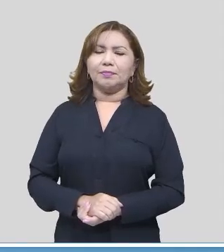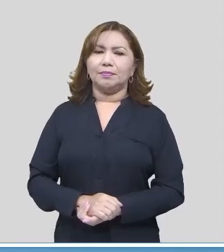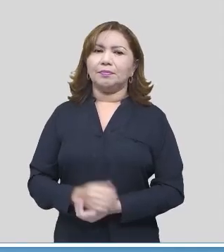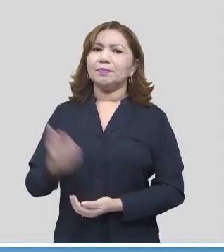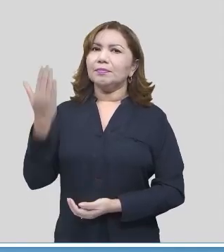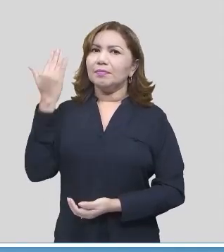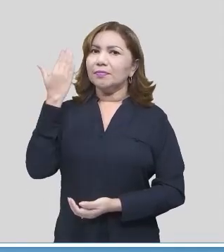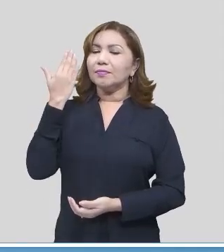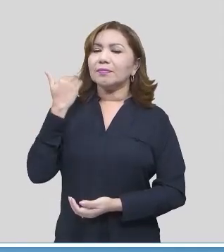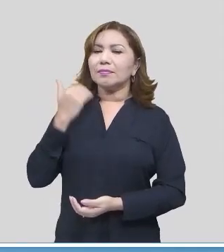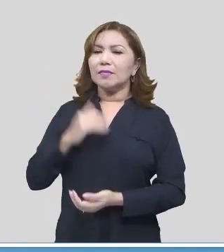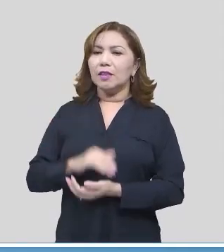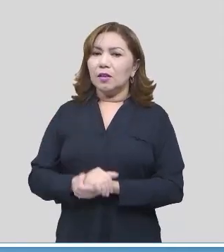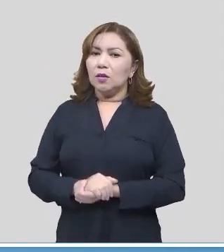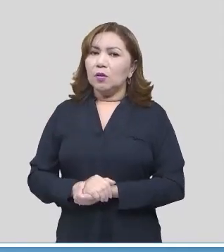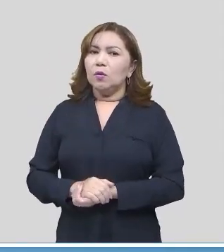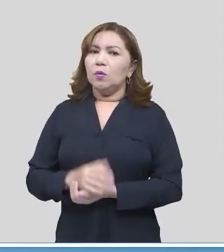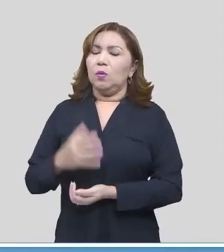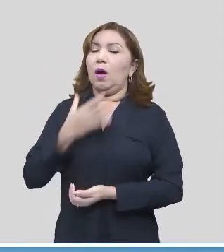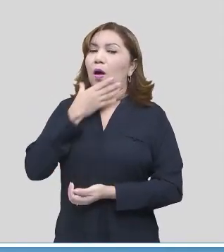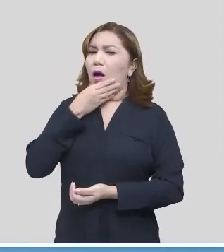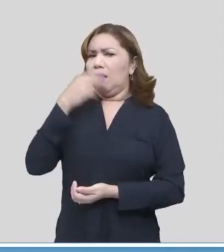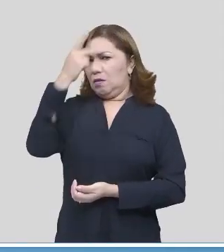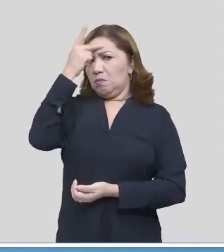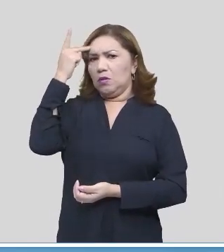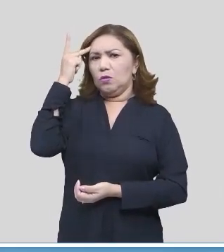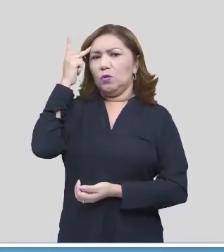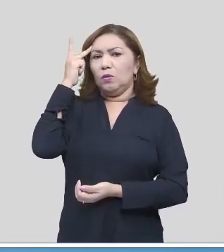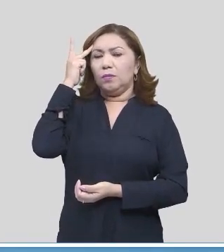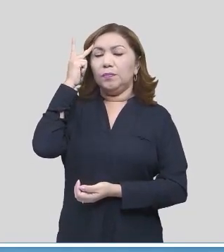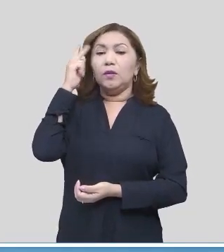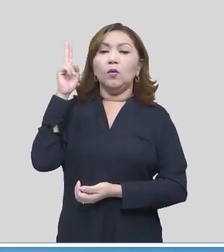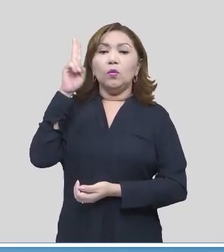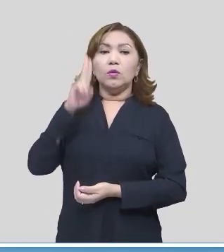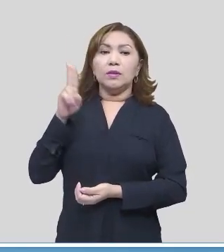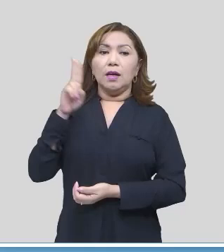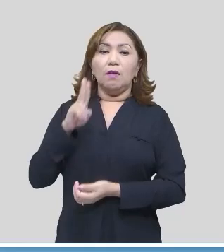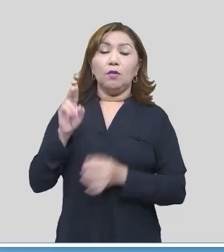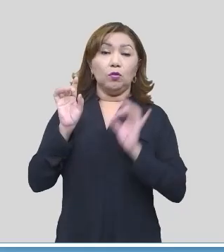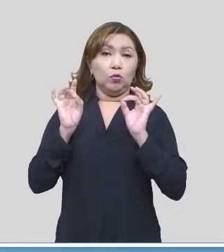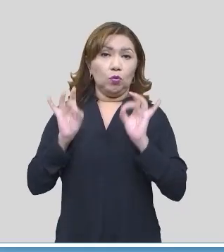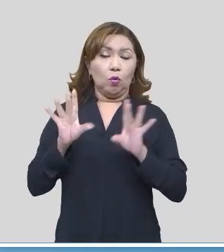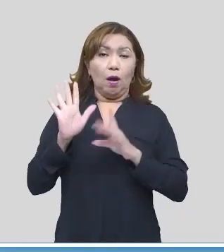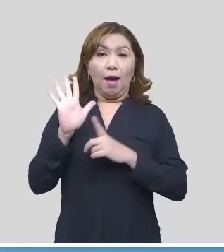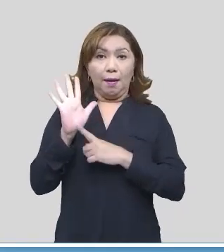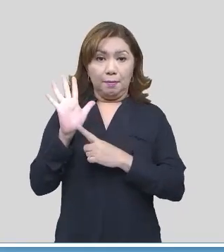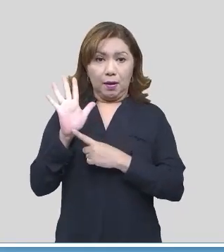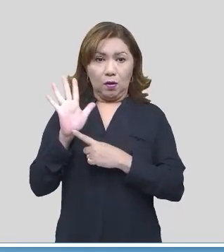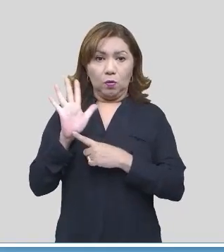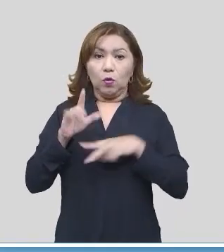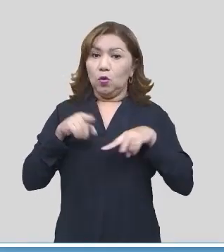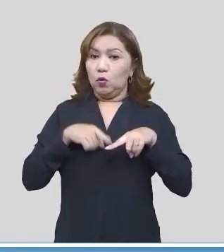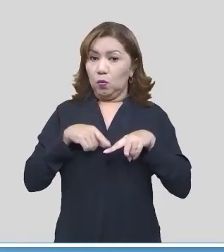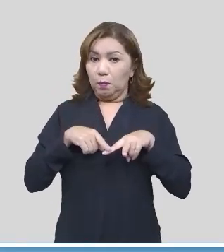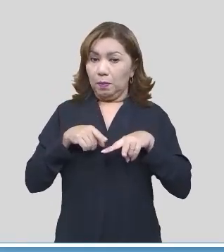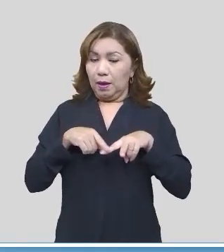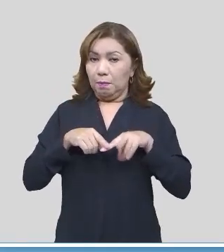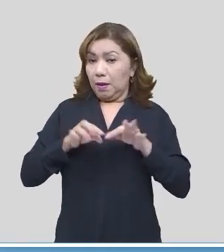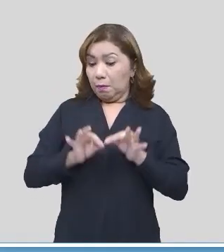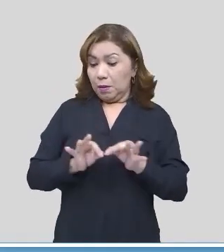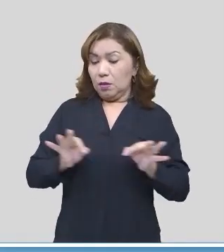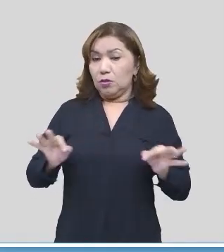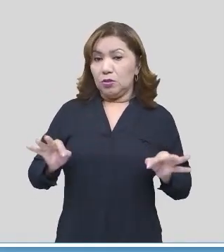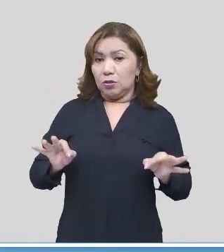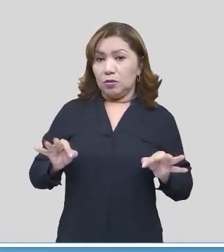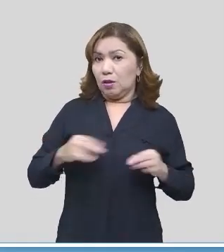Antigamente, o homem usava apenas as mãos e os pés para medir as